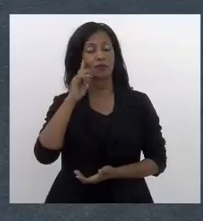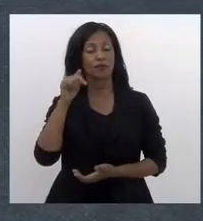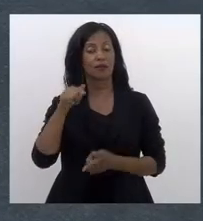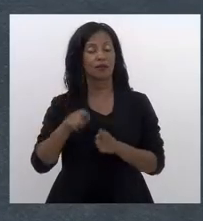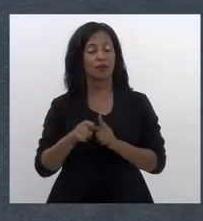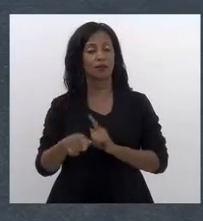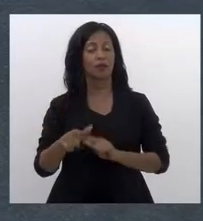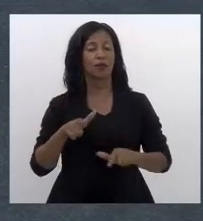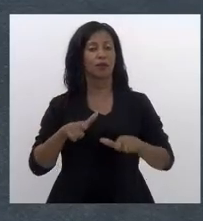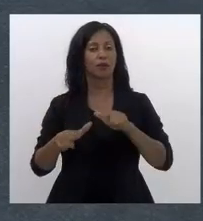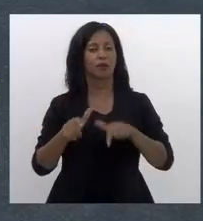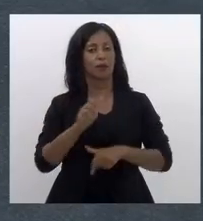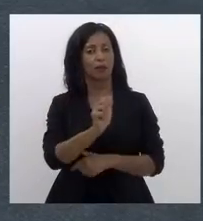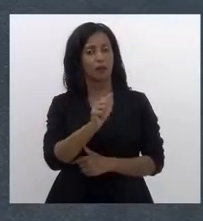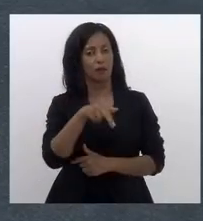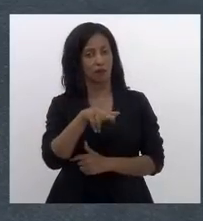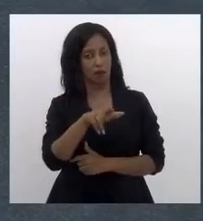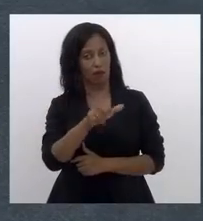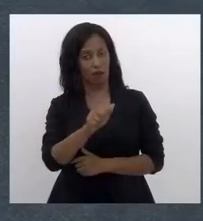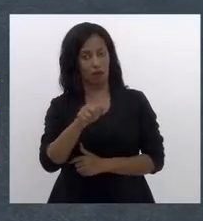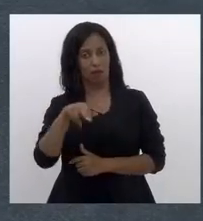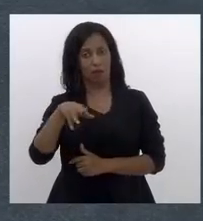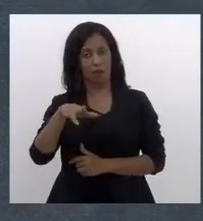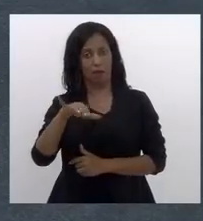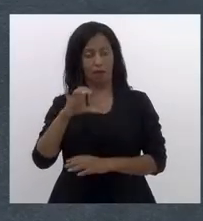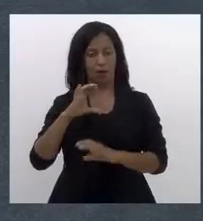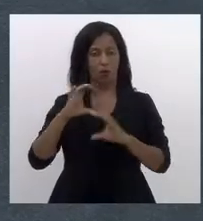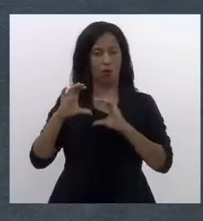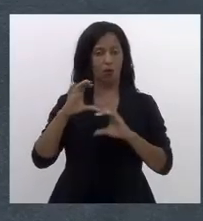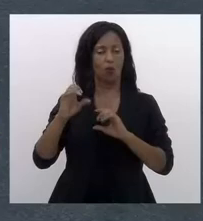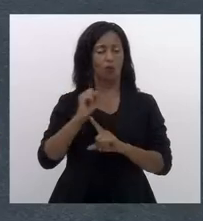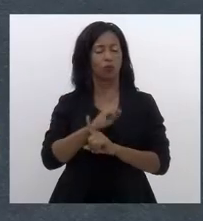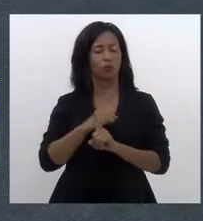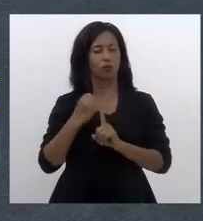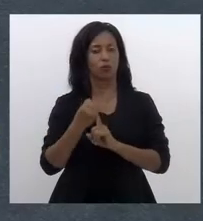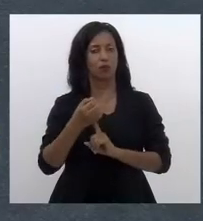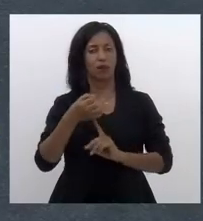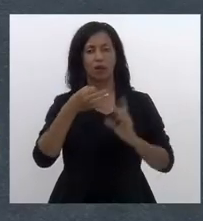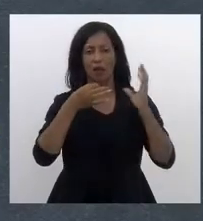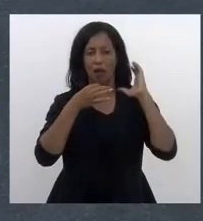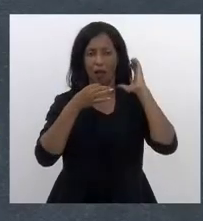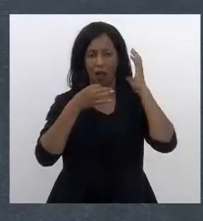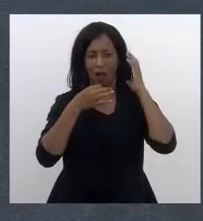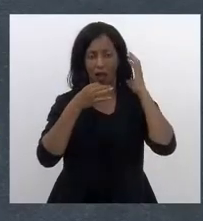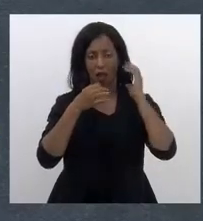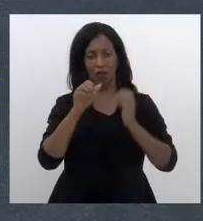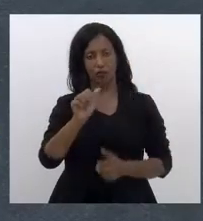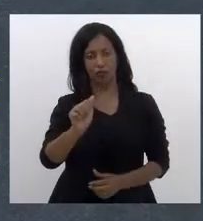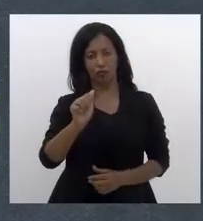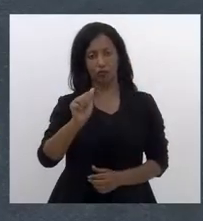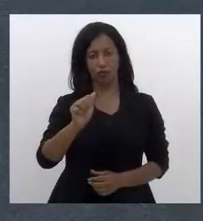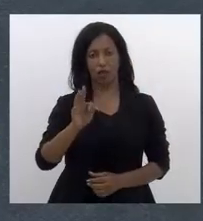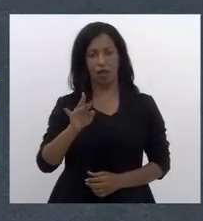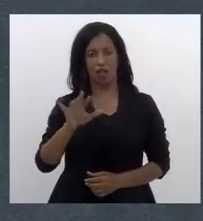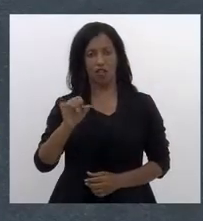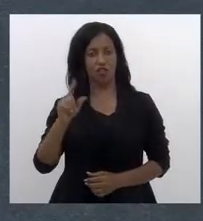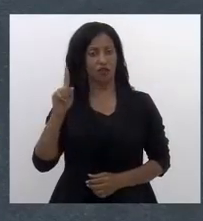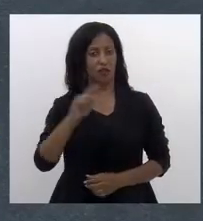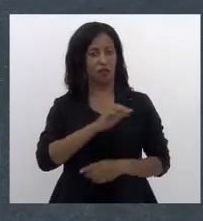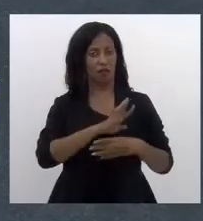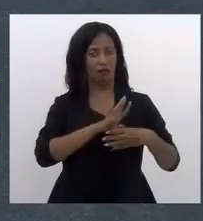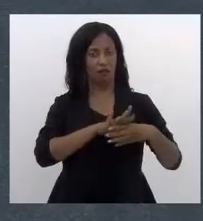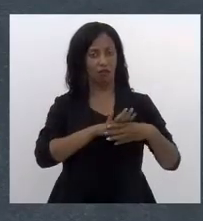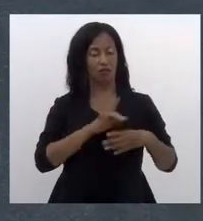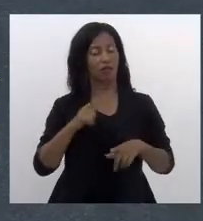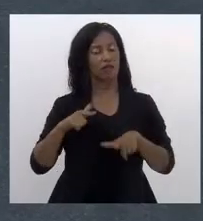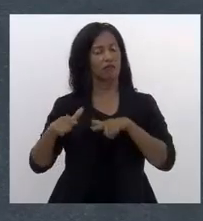também o trabalho da Ana Maria Leone como comunicadora social na radioativa.net de Caxias. Faz